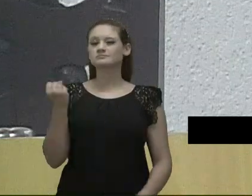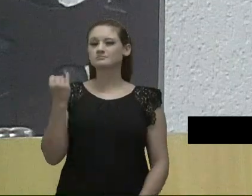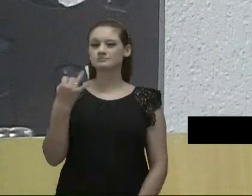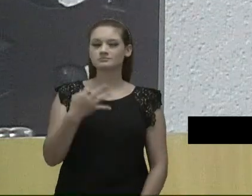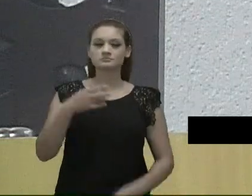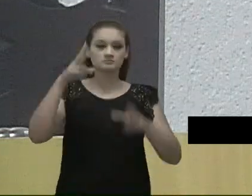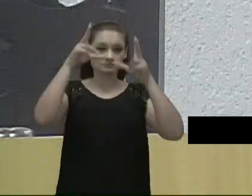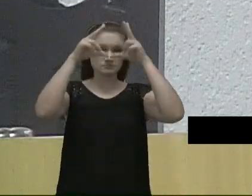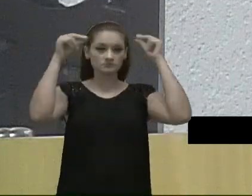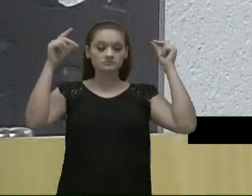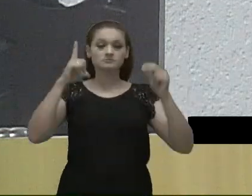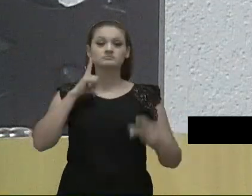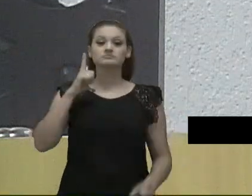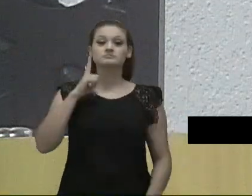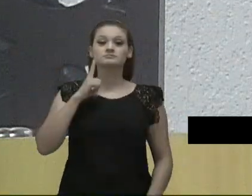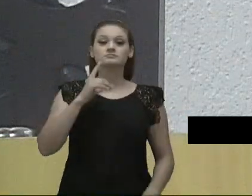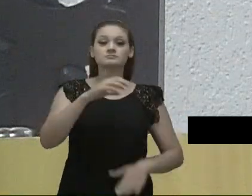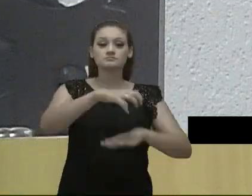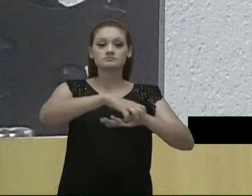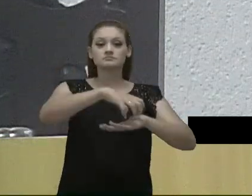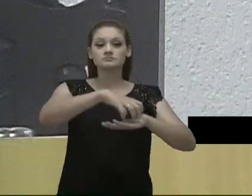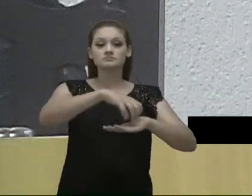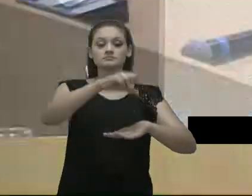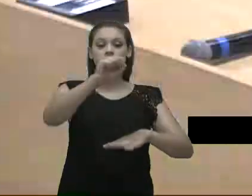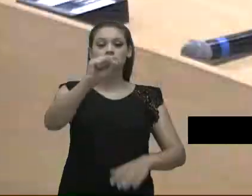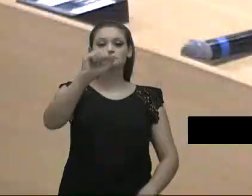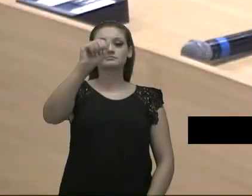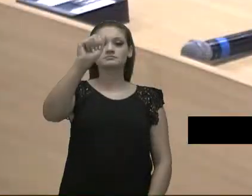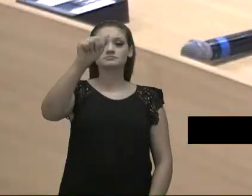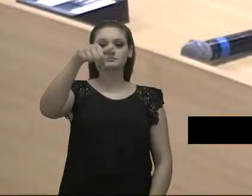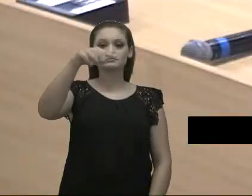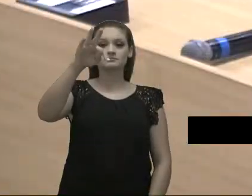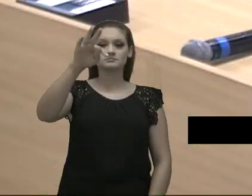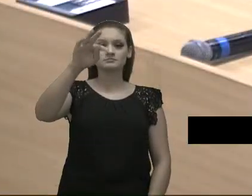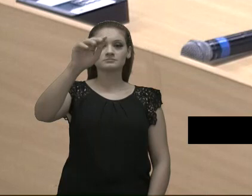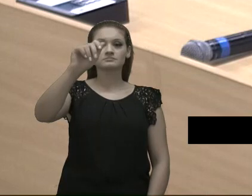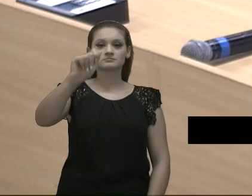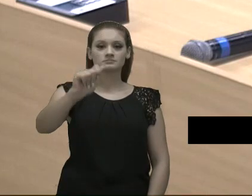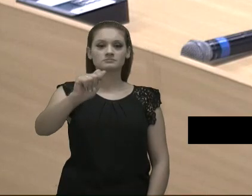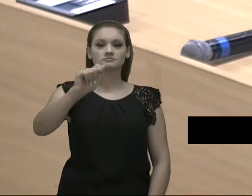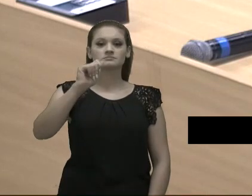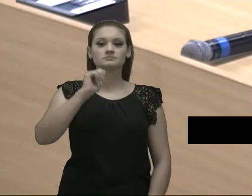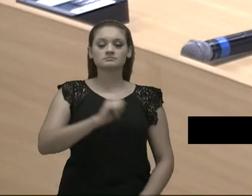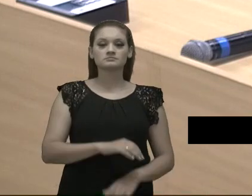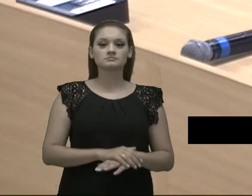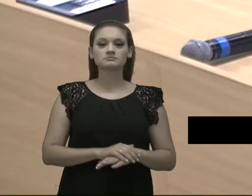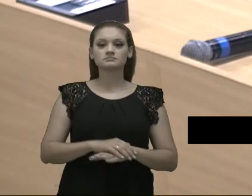tem na unidade Santa Helena? Eu não sou do Santa Helena. Ah, desculpa.